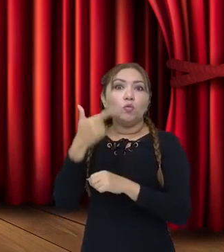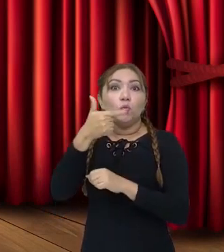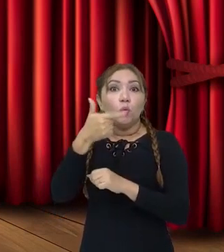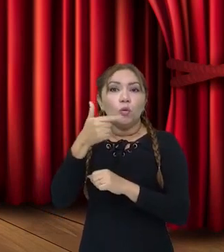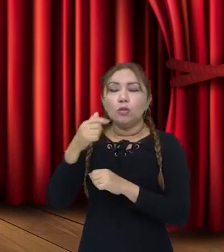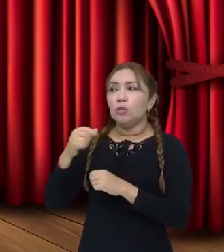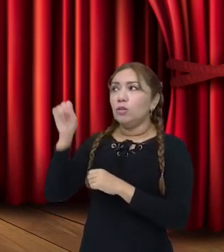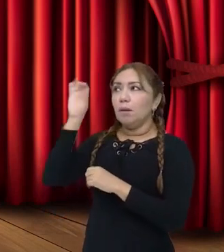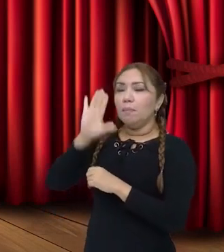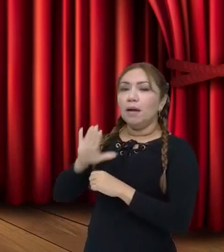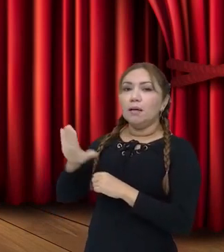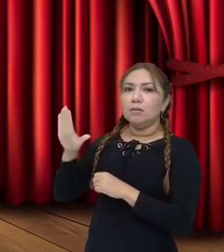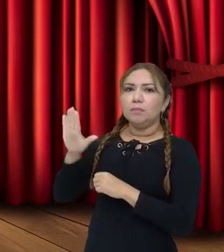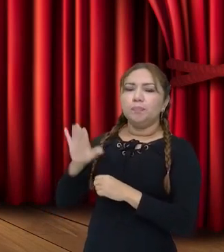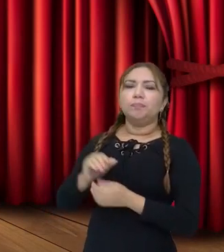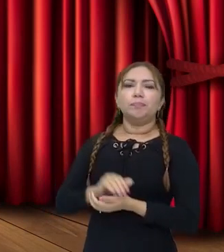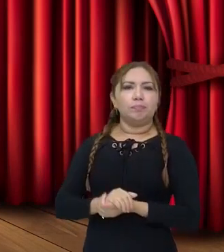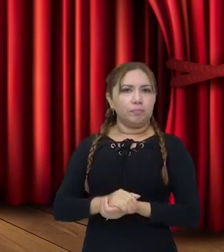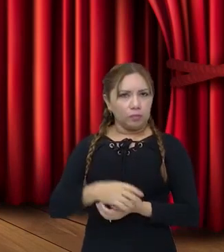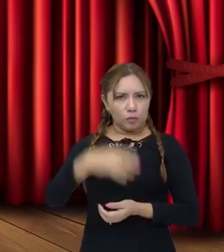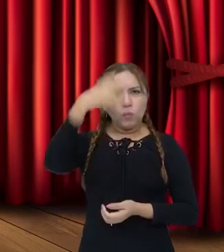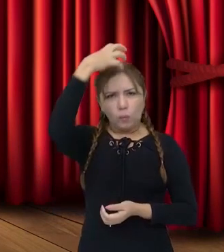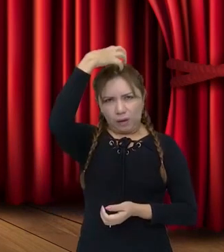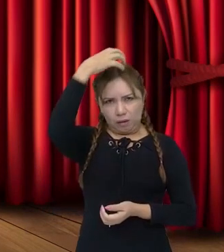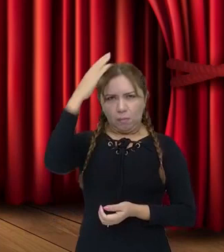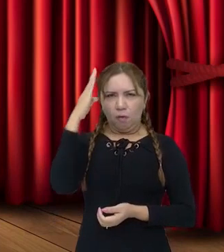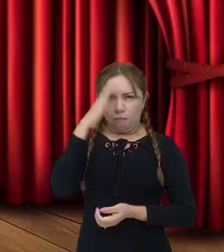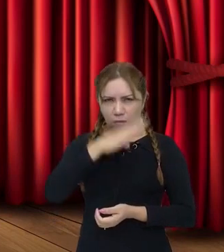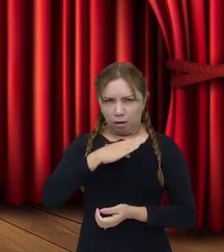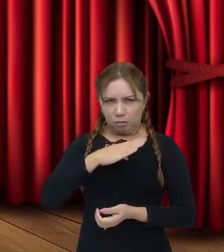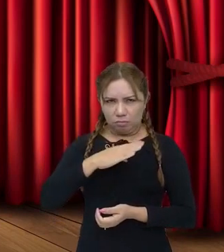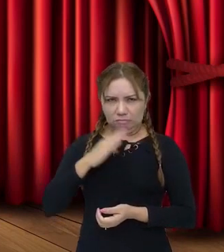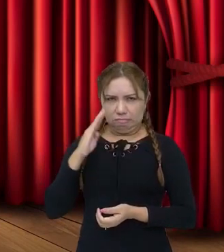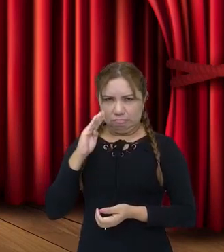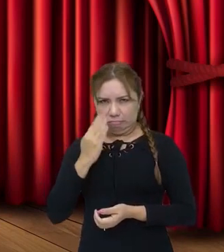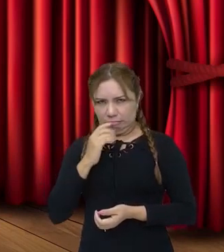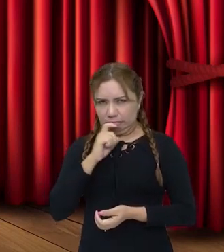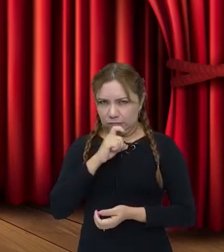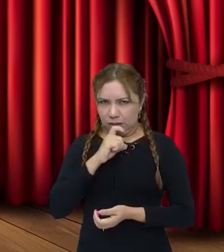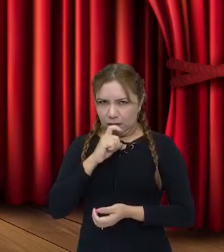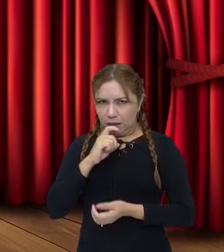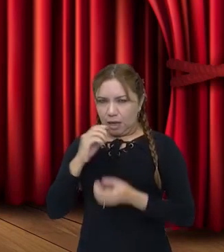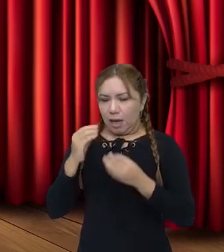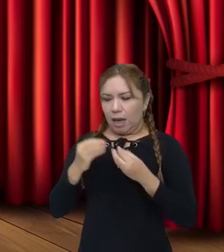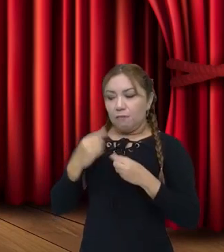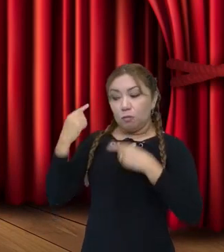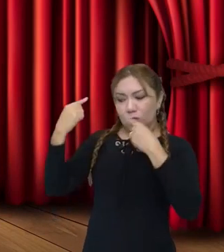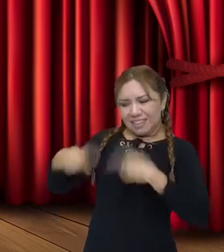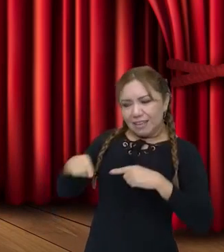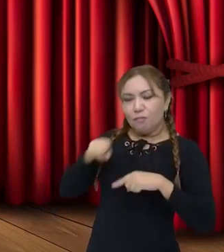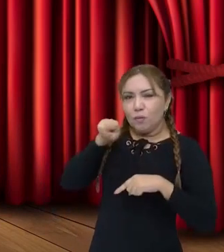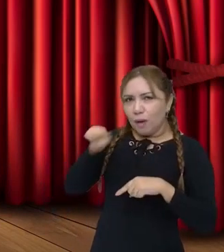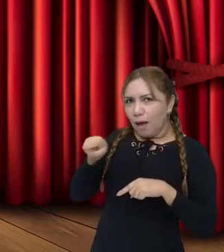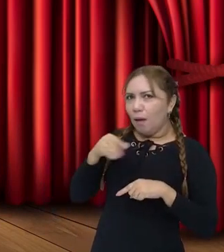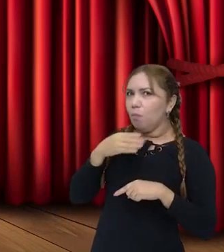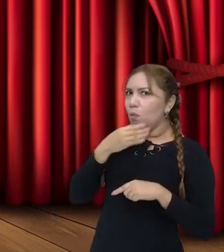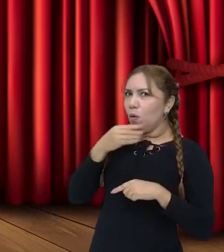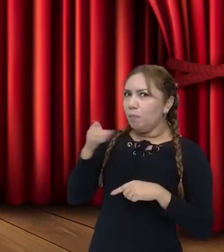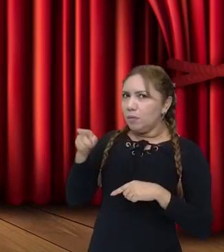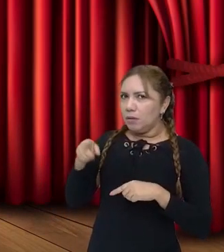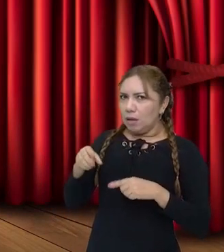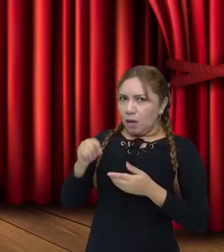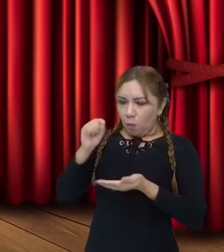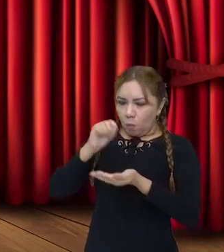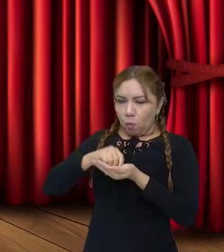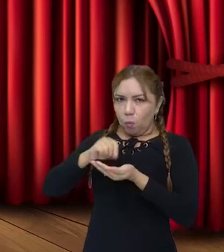chamou o pescador para fazer um desafio a ele, para ele guardar o anel real. Lembram disso? Então,